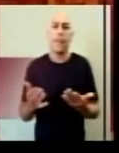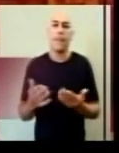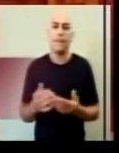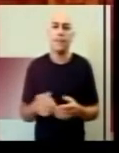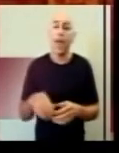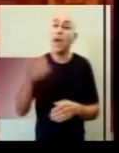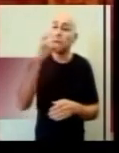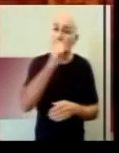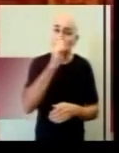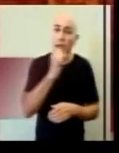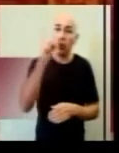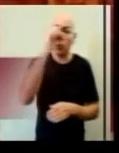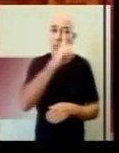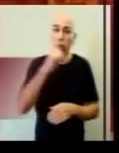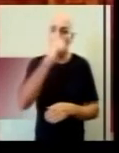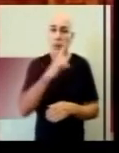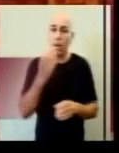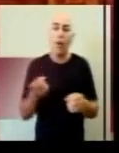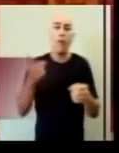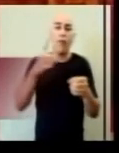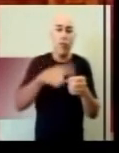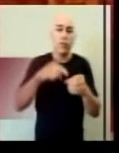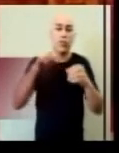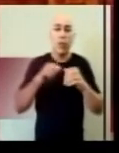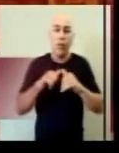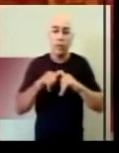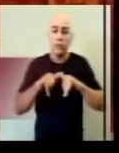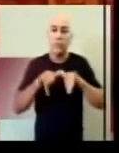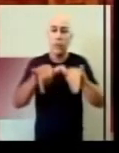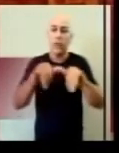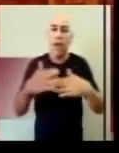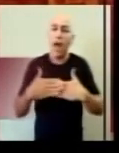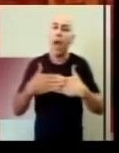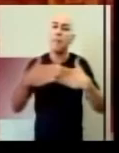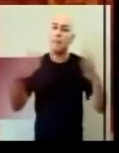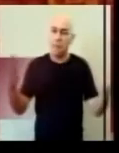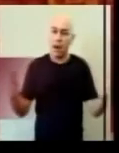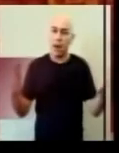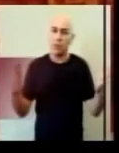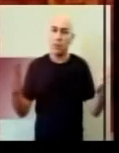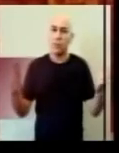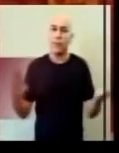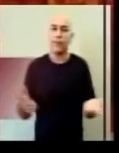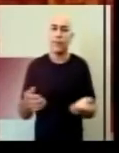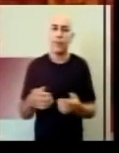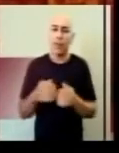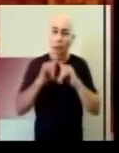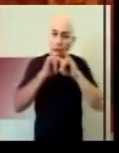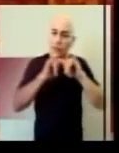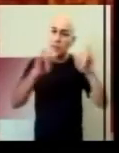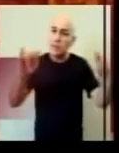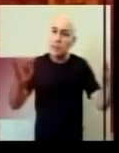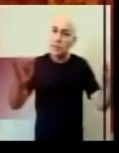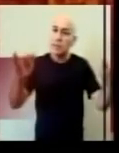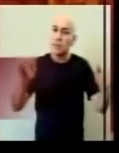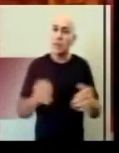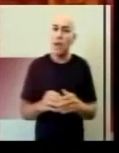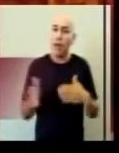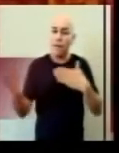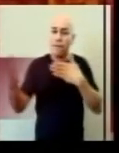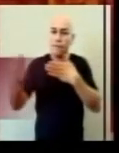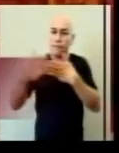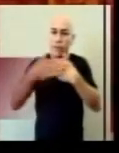em finais de semana. Voltamos a abrir os supermercados no final de semana. Gostaria de afirmar para vocês que o fechamento